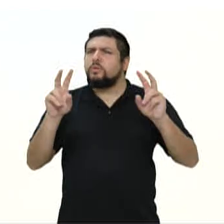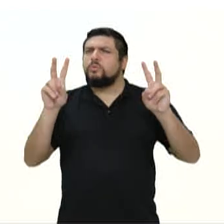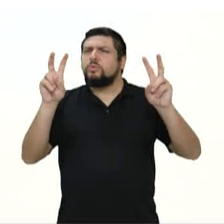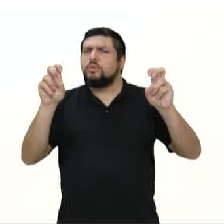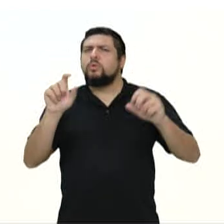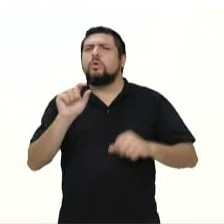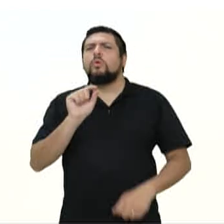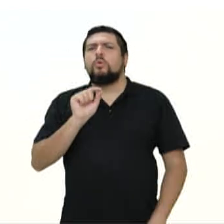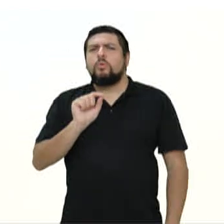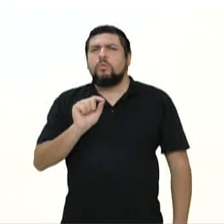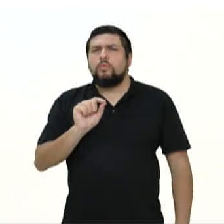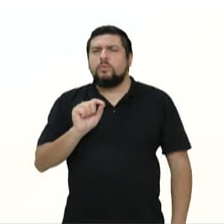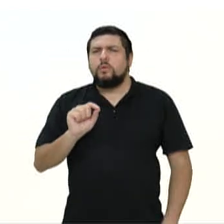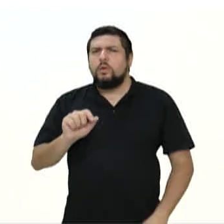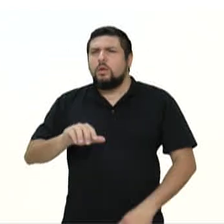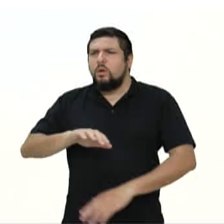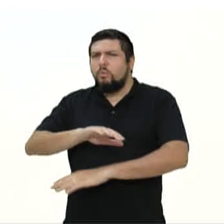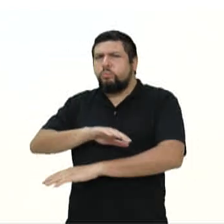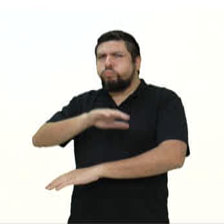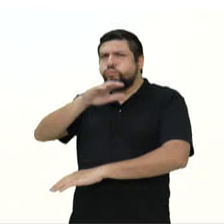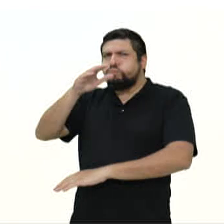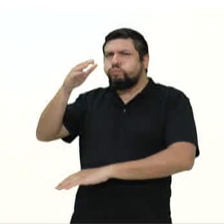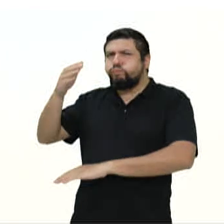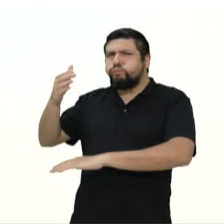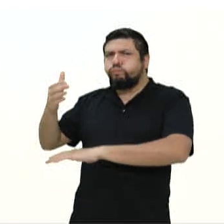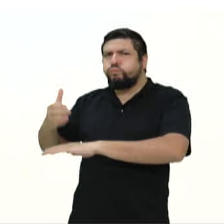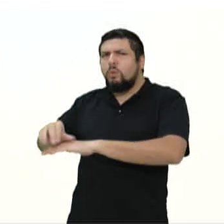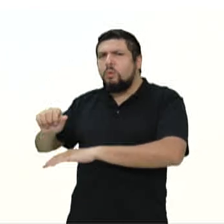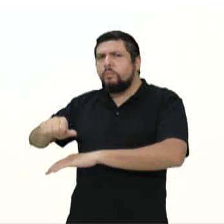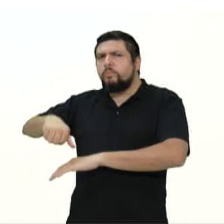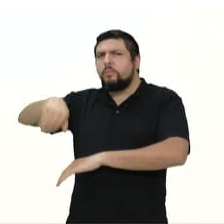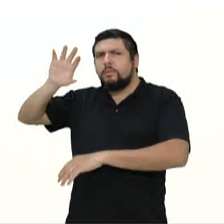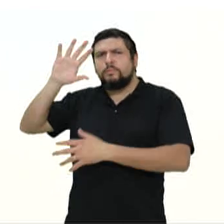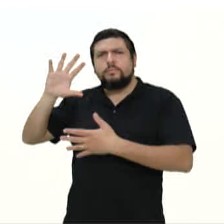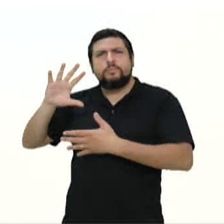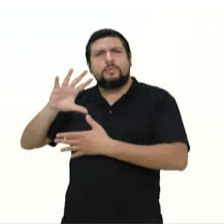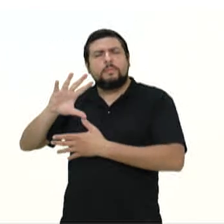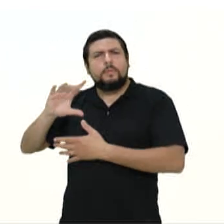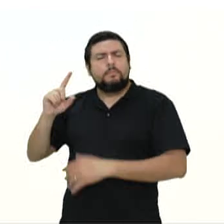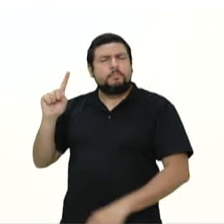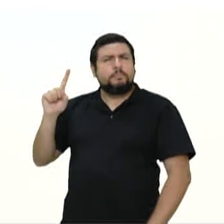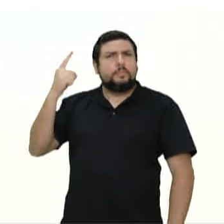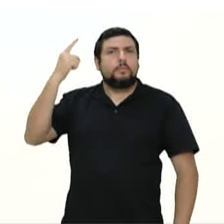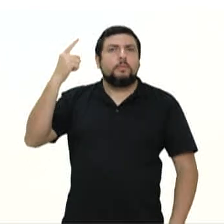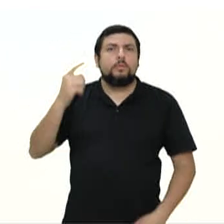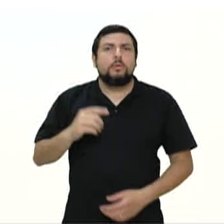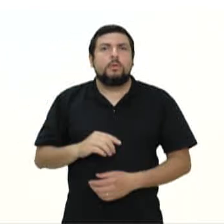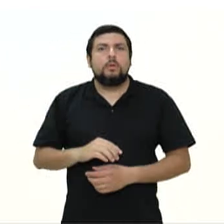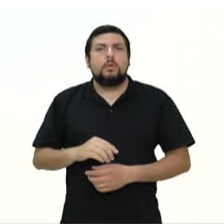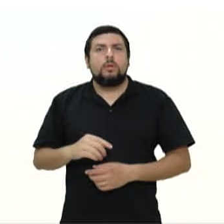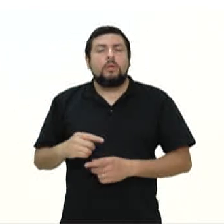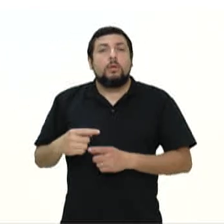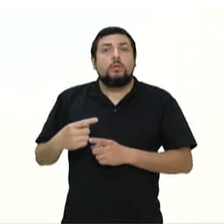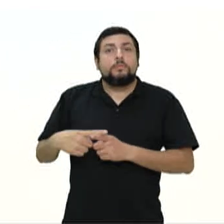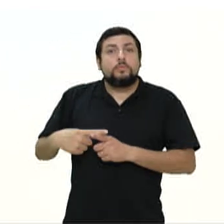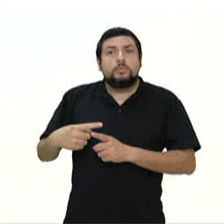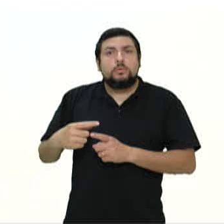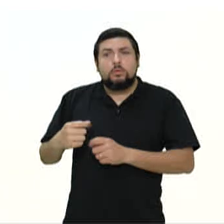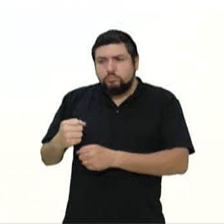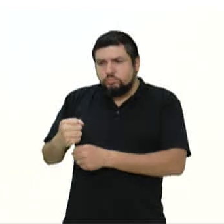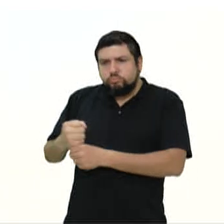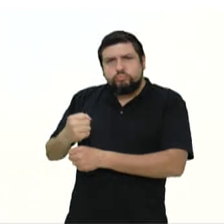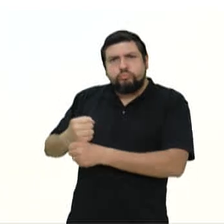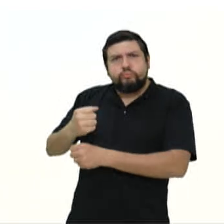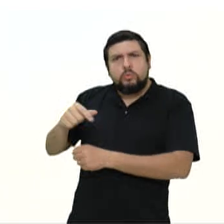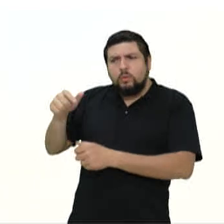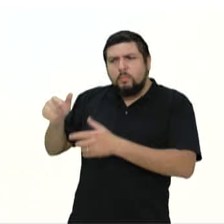é a expressão maior lixão da América Latina. cuja construção enfatiza a grandiosidade